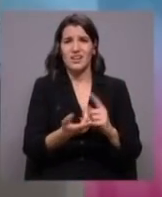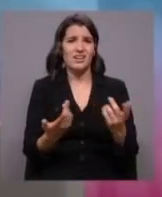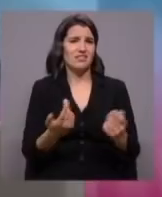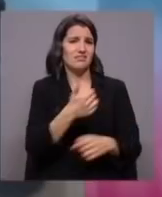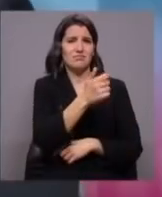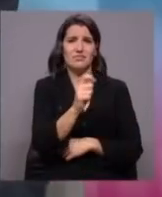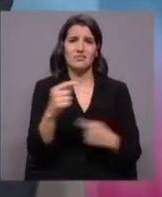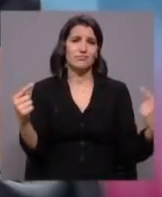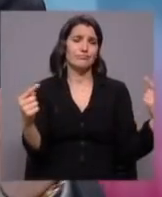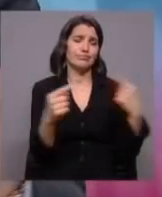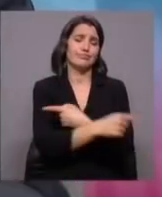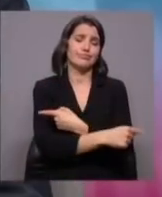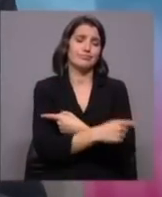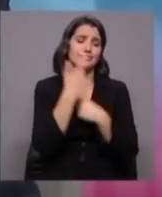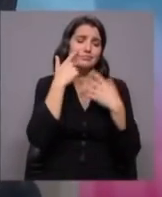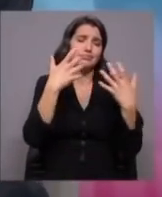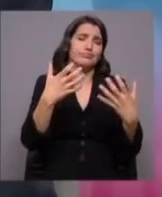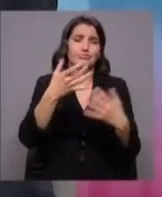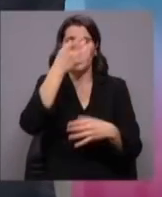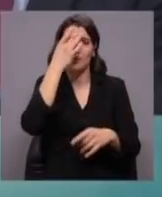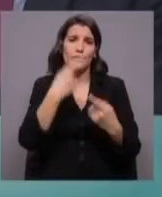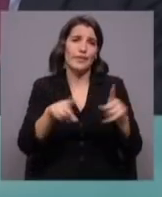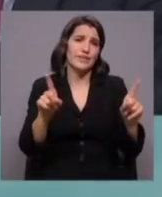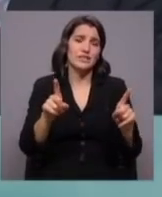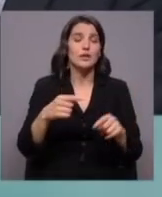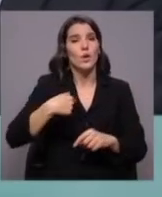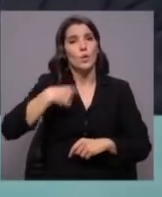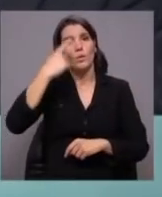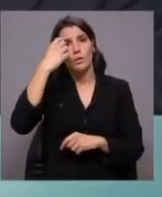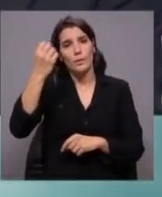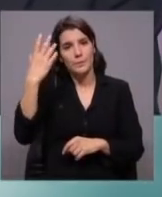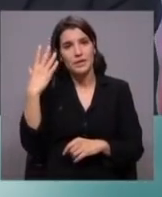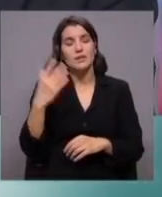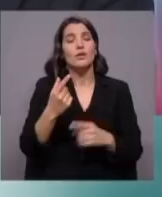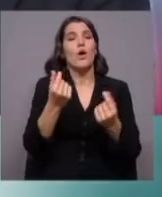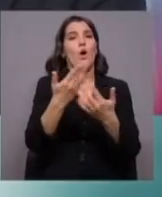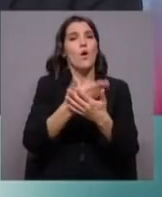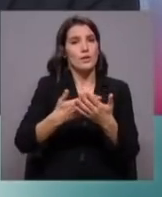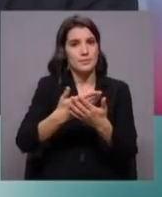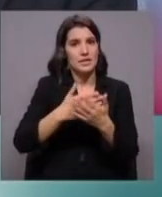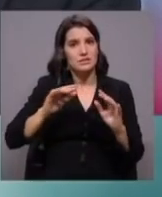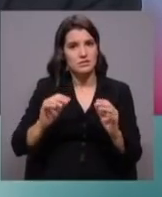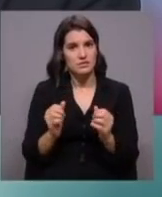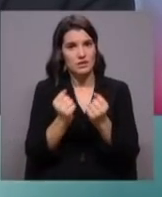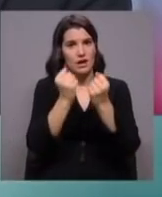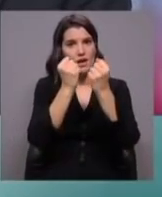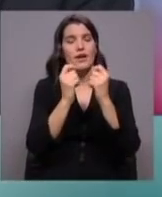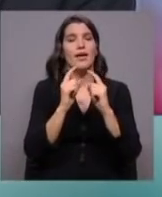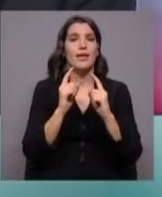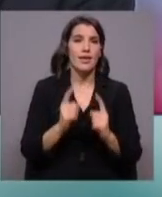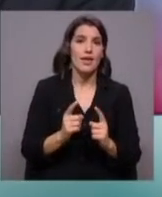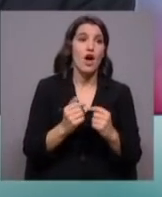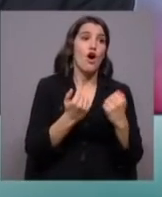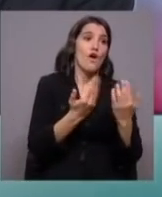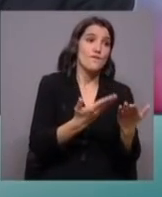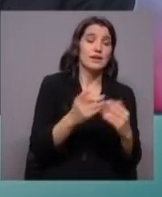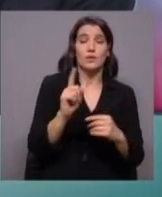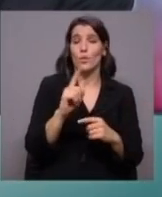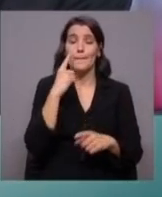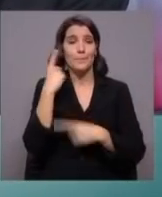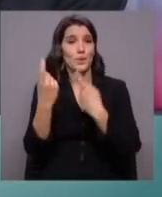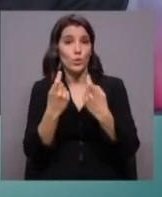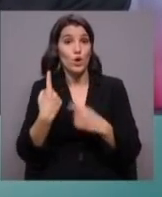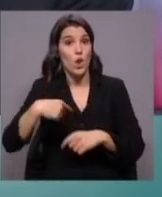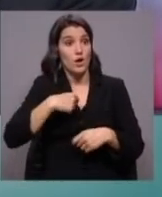Esquerda. Legitimamente, temos ideias diferentes. Eu entendo que a recuperação da economia é feita pelo lado da oferta e não pelo lado da procura. Ou seja, a